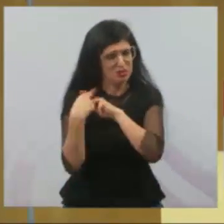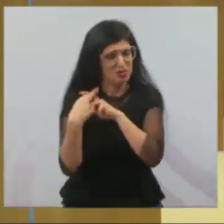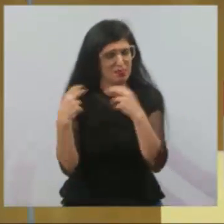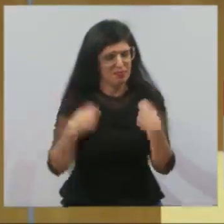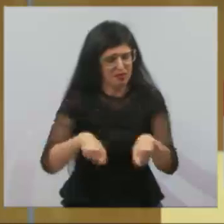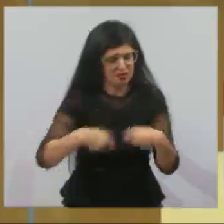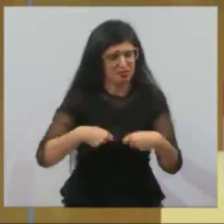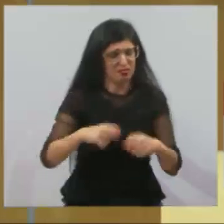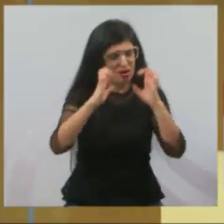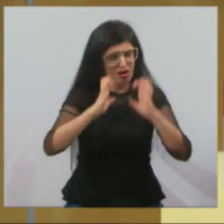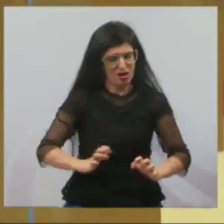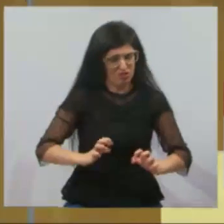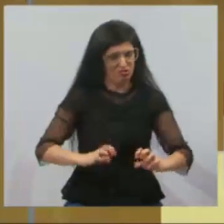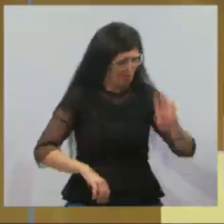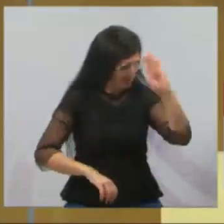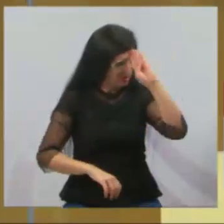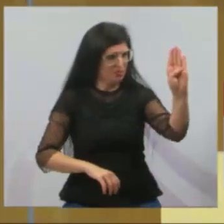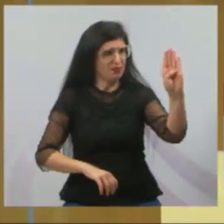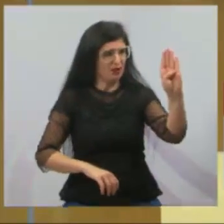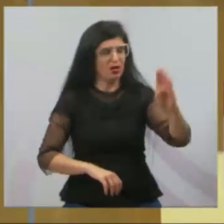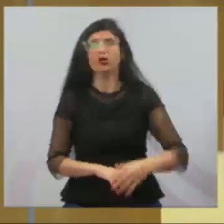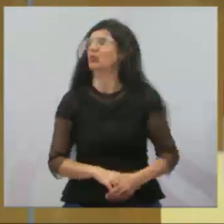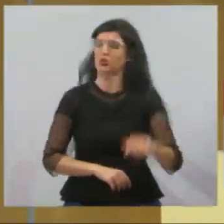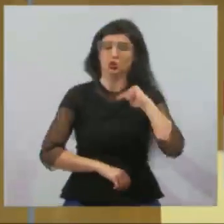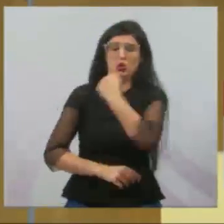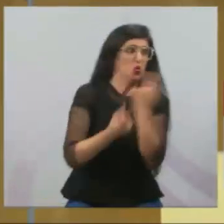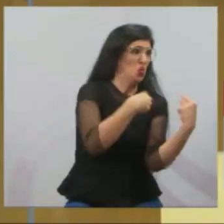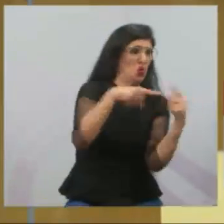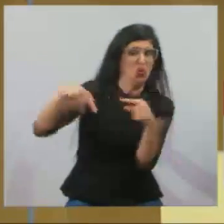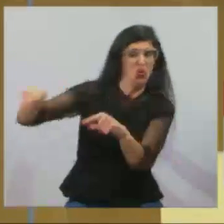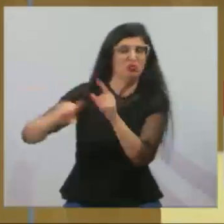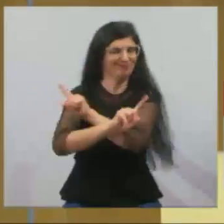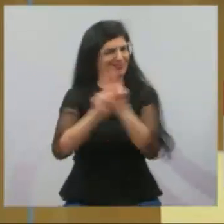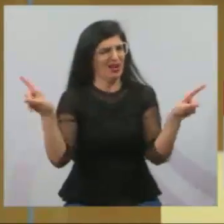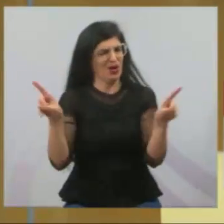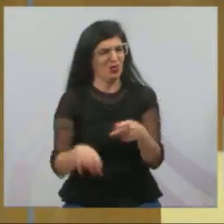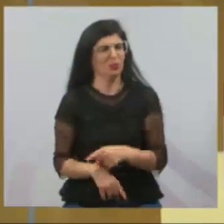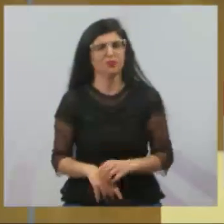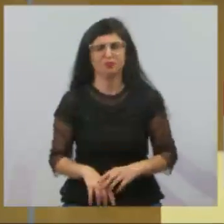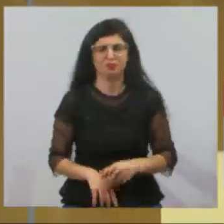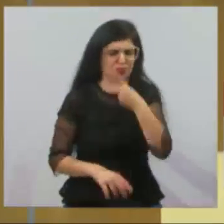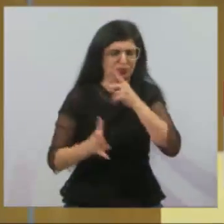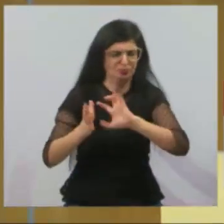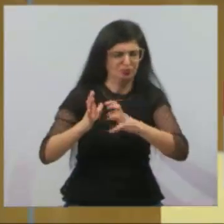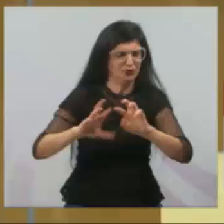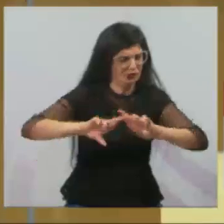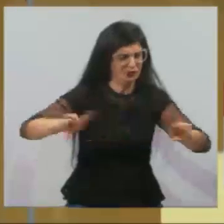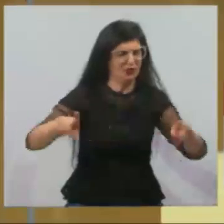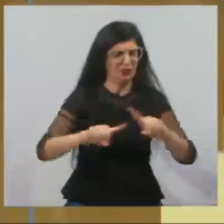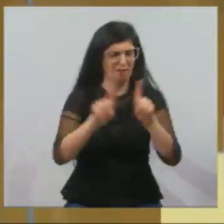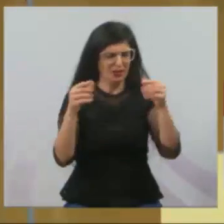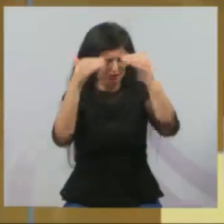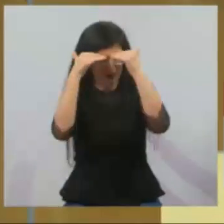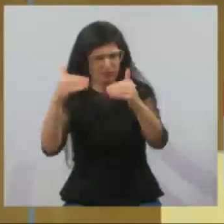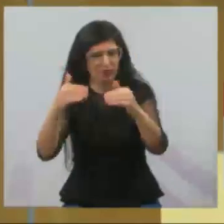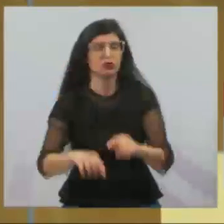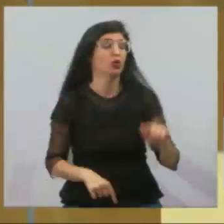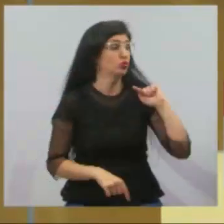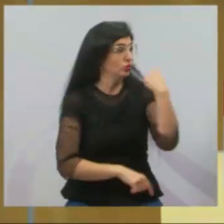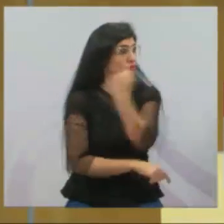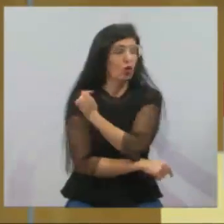aqui que somos contra tudo. E naquele momento, eu me lembro, eu, Luiz Flávio, pelo menos, votamos